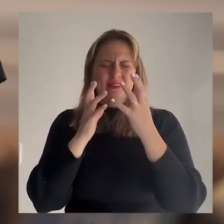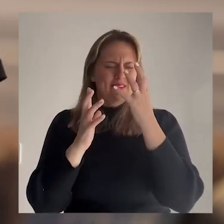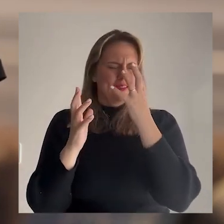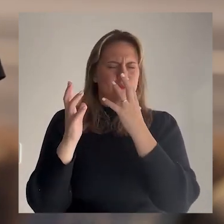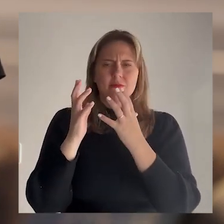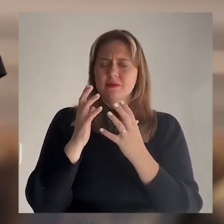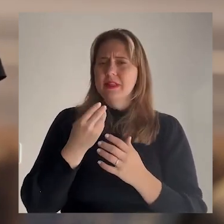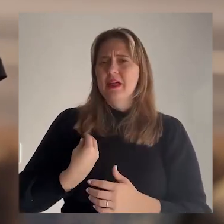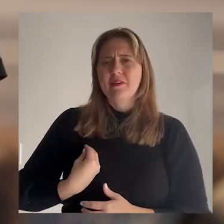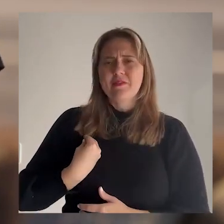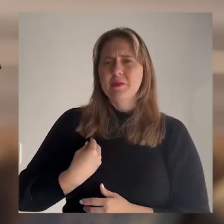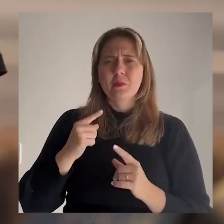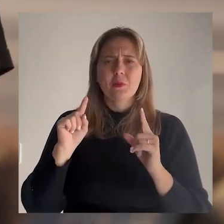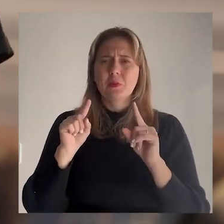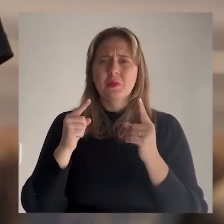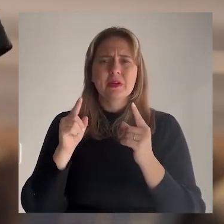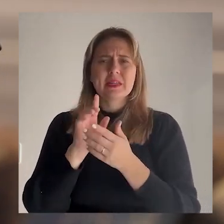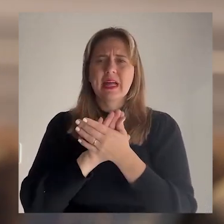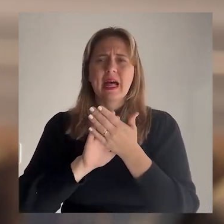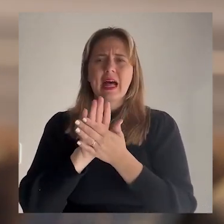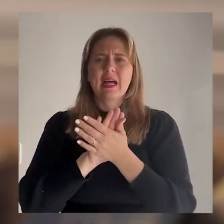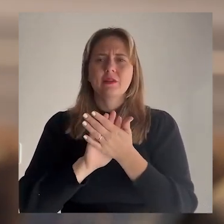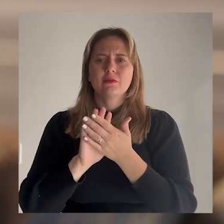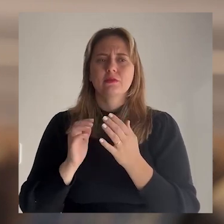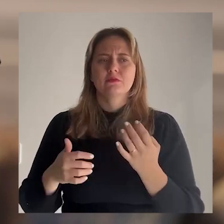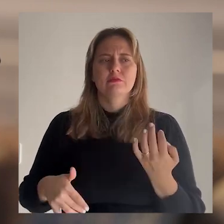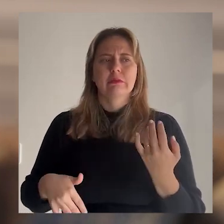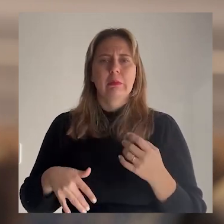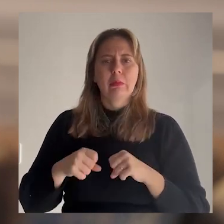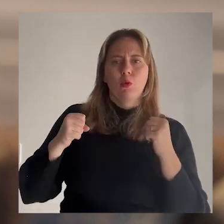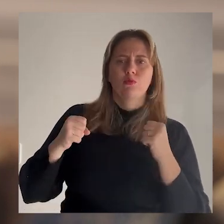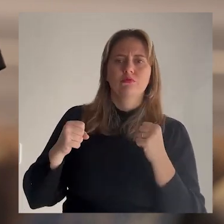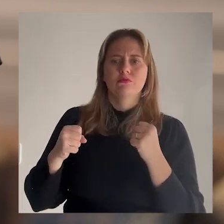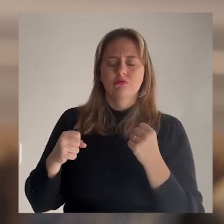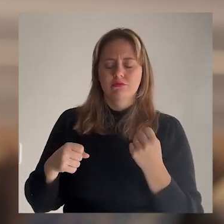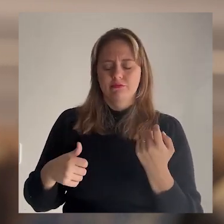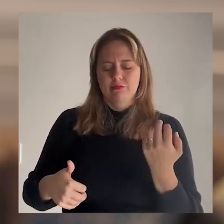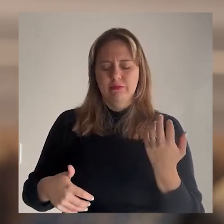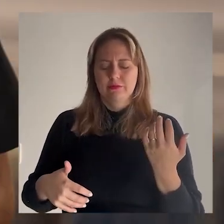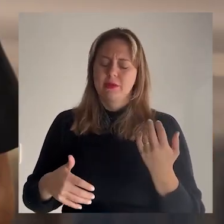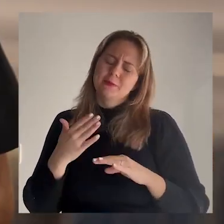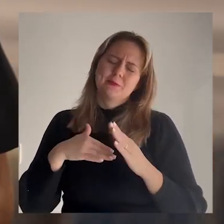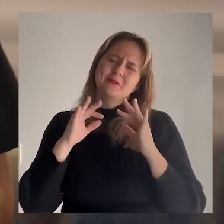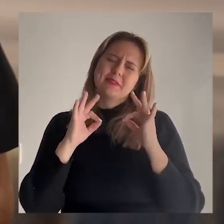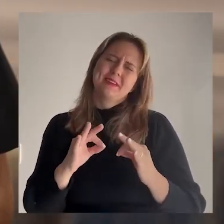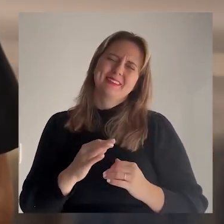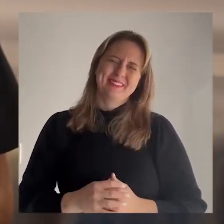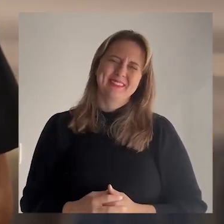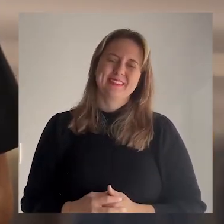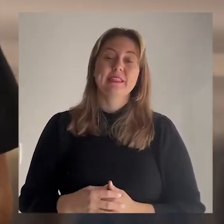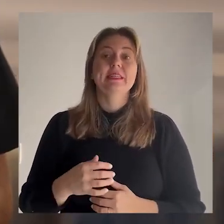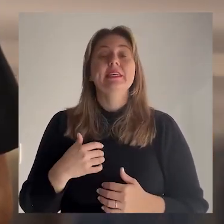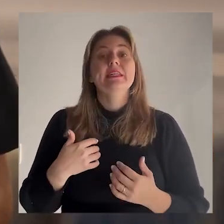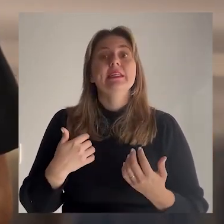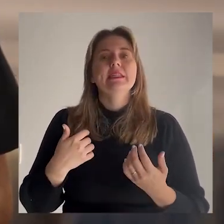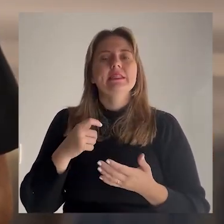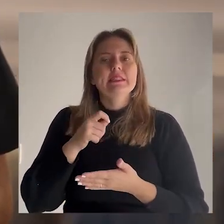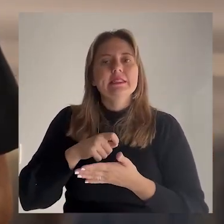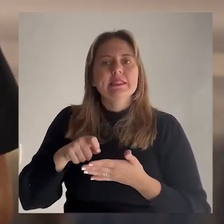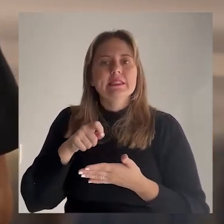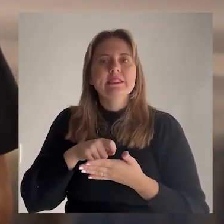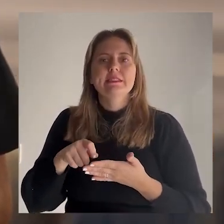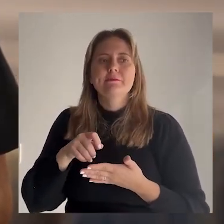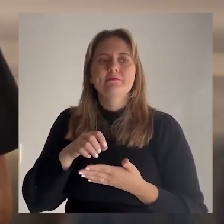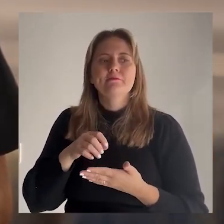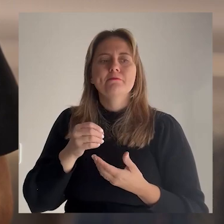na vida musical. Nem quando arrebento uma corda, né? Mas tá tudo certo. Escrever em si, pra música, eu